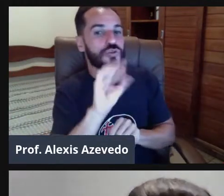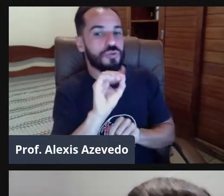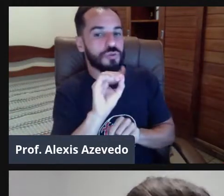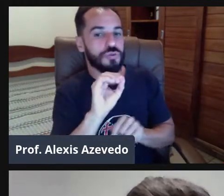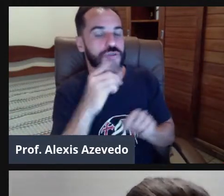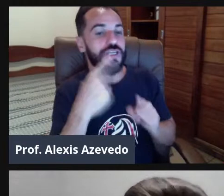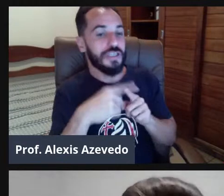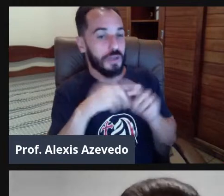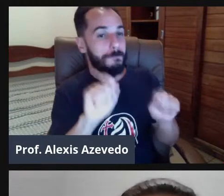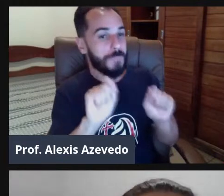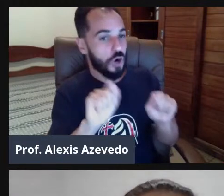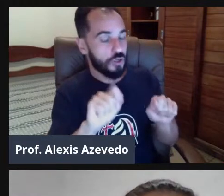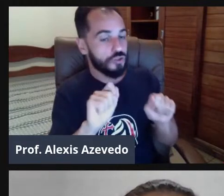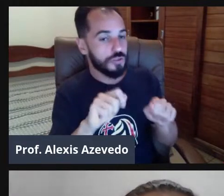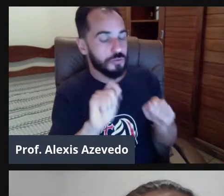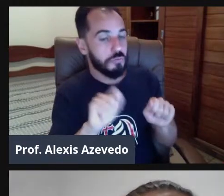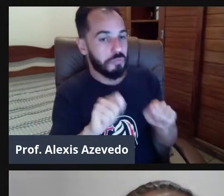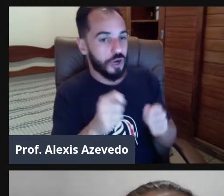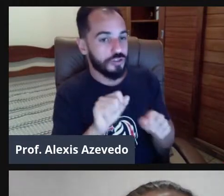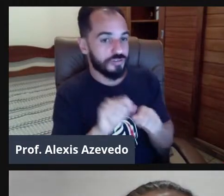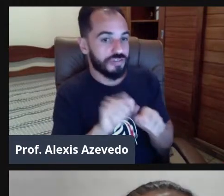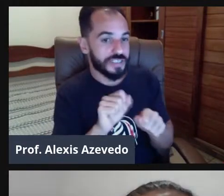é possível de fazer,